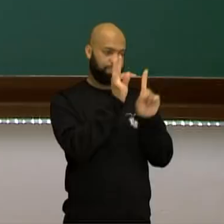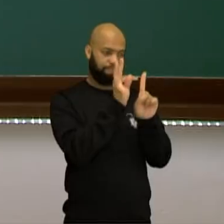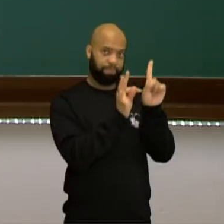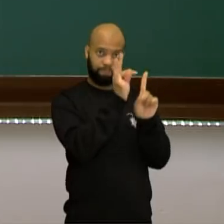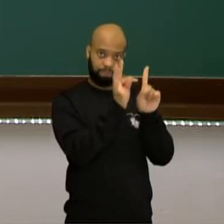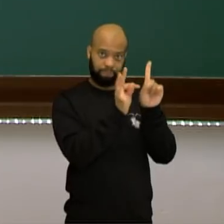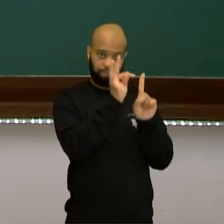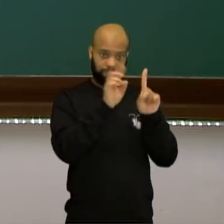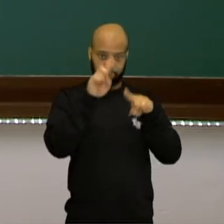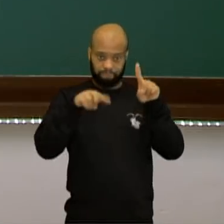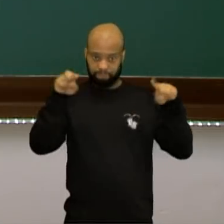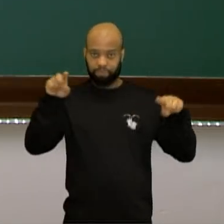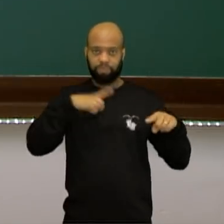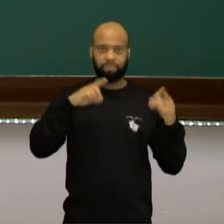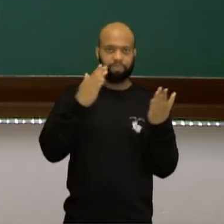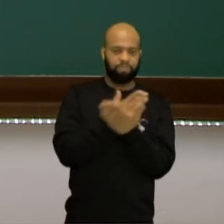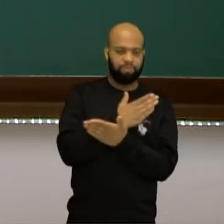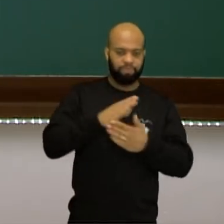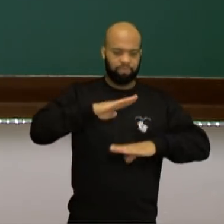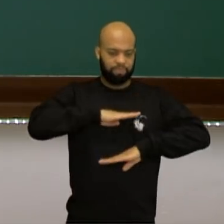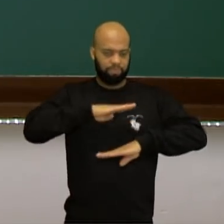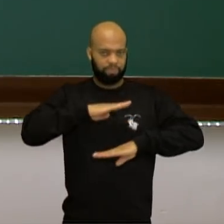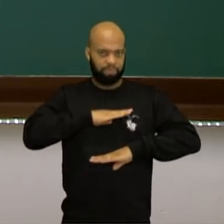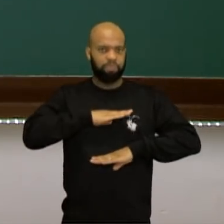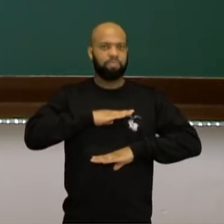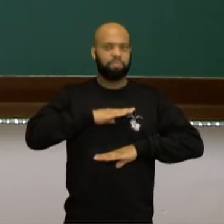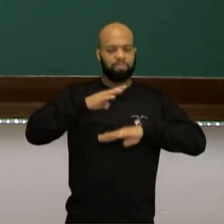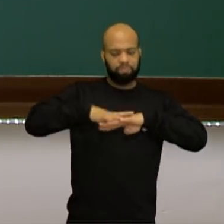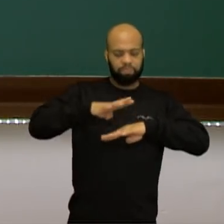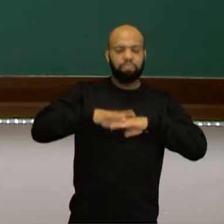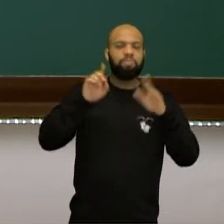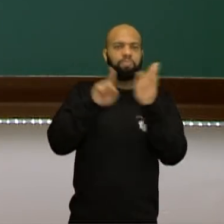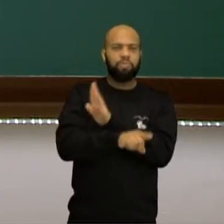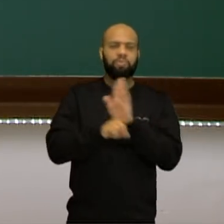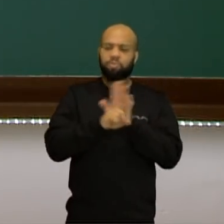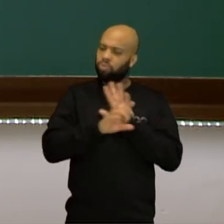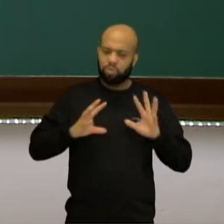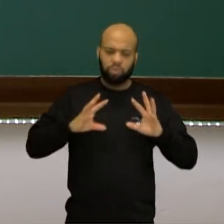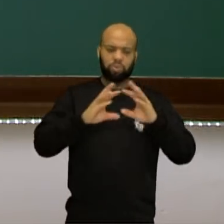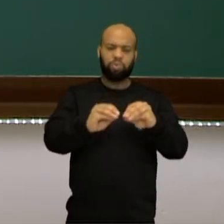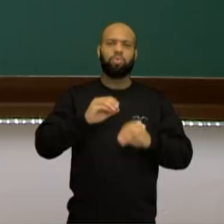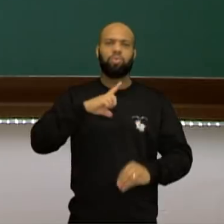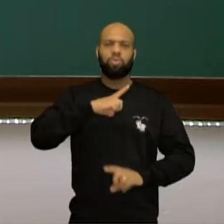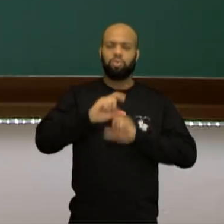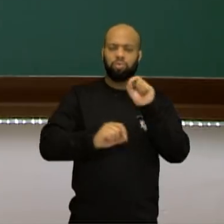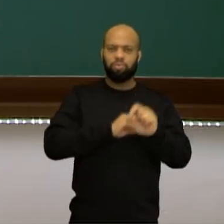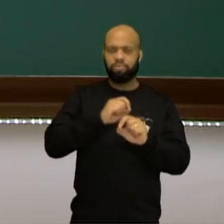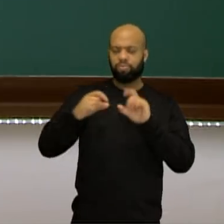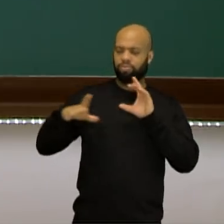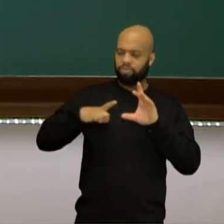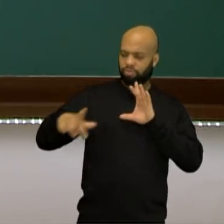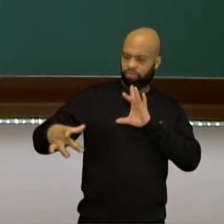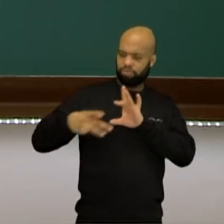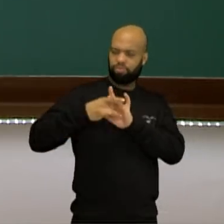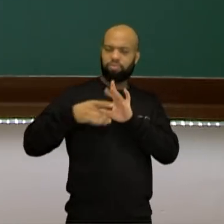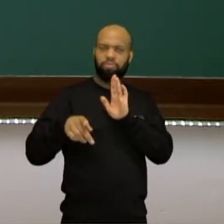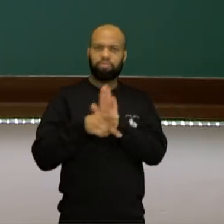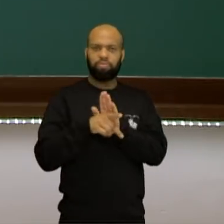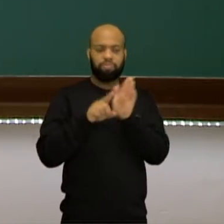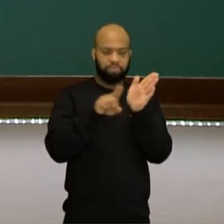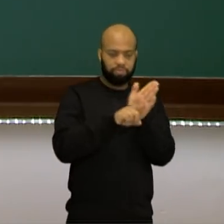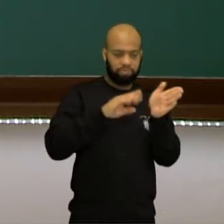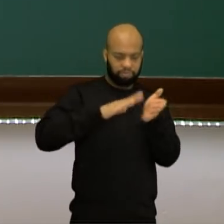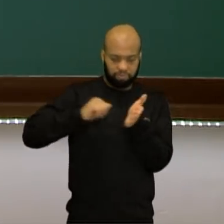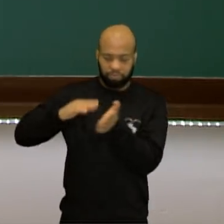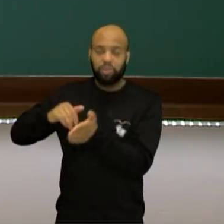vistos várias situações, problemas. Então, todas essas ideias nos remetem à subtração. Aí tem